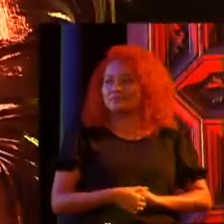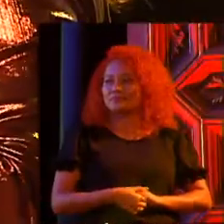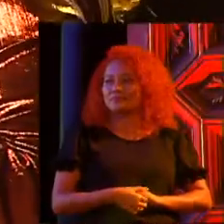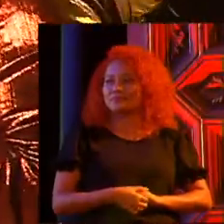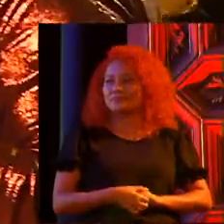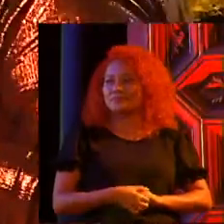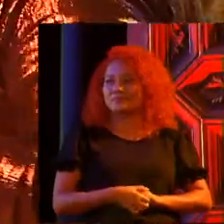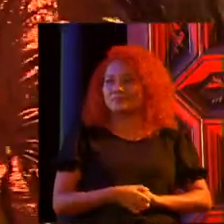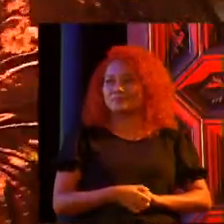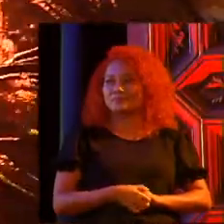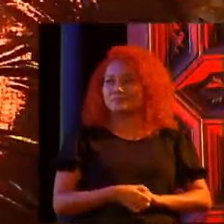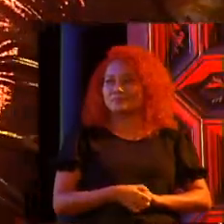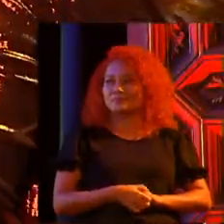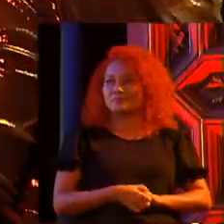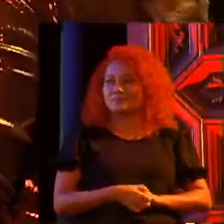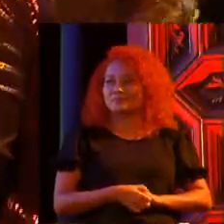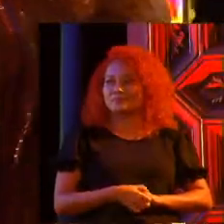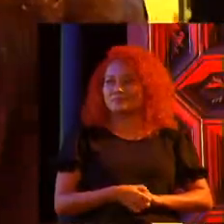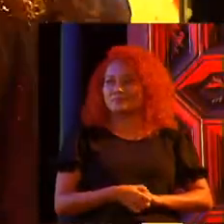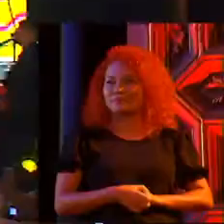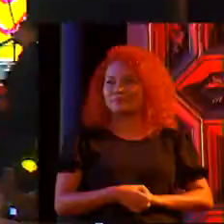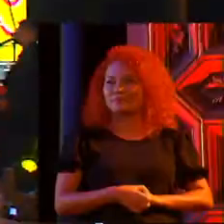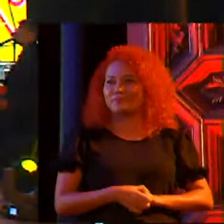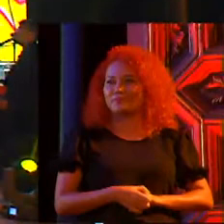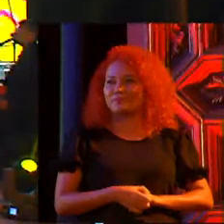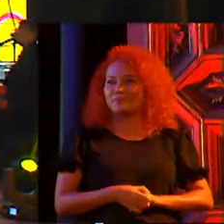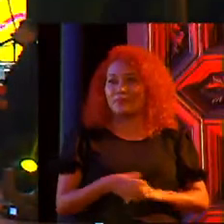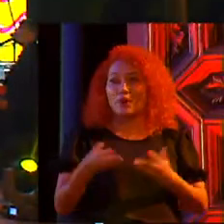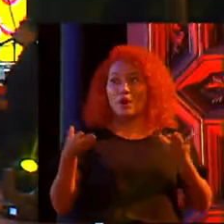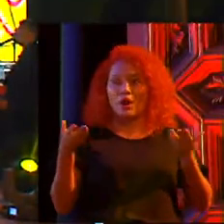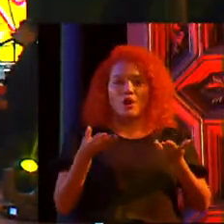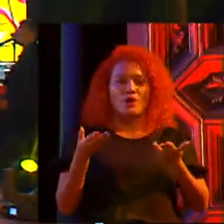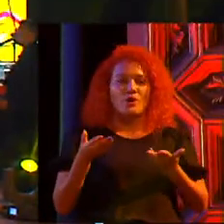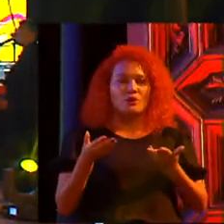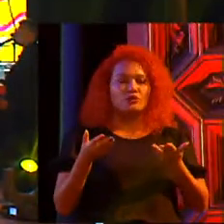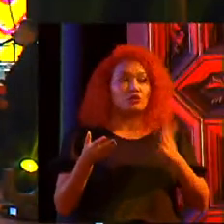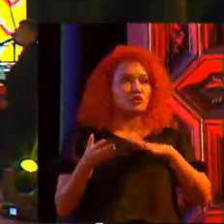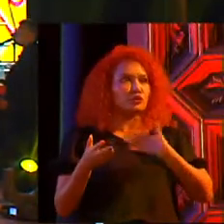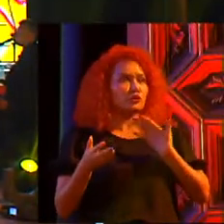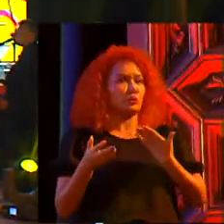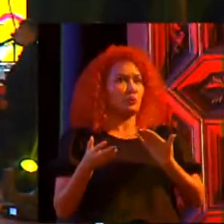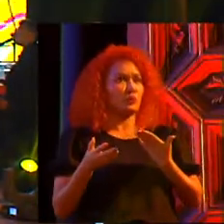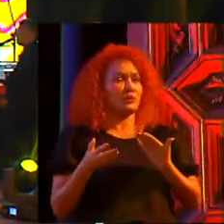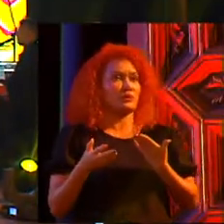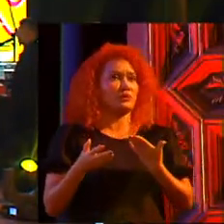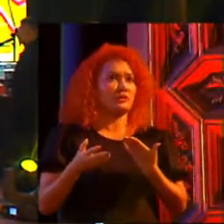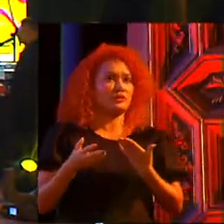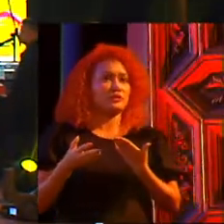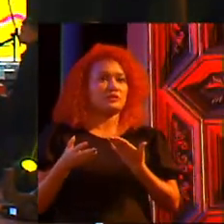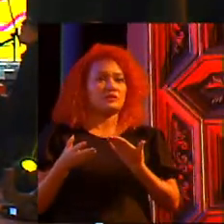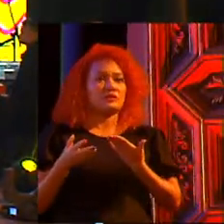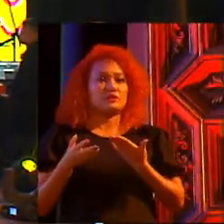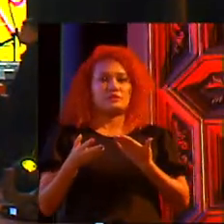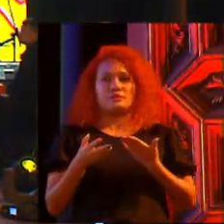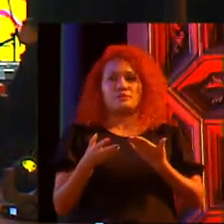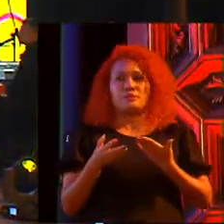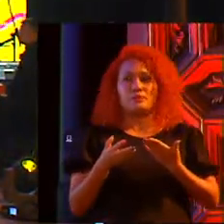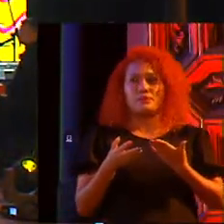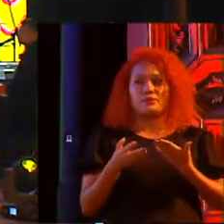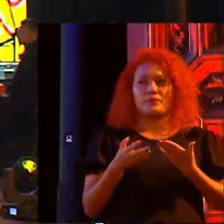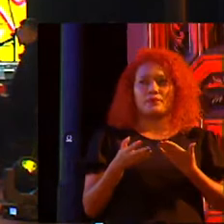Hoje a gente foi... Hoje a gente foi surpreendido. A gente foi surpreendido hoje. Que ela falou